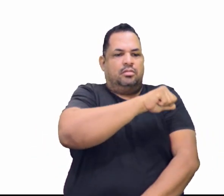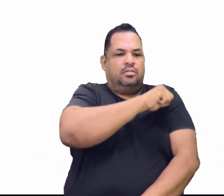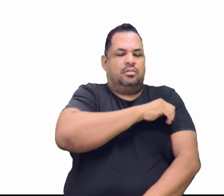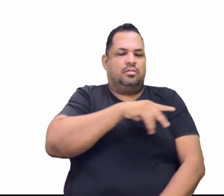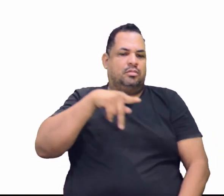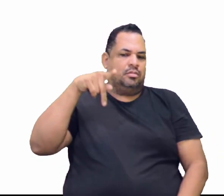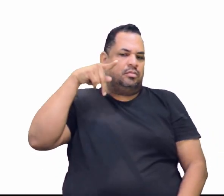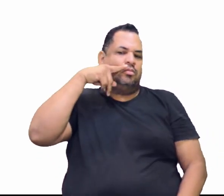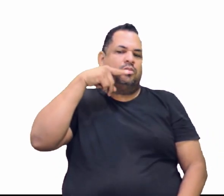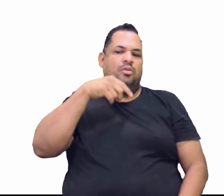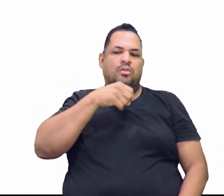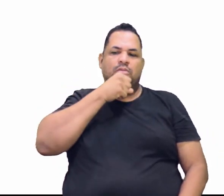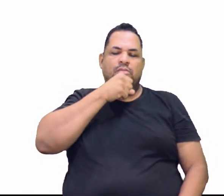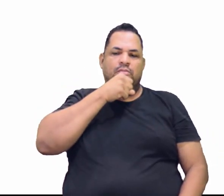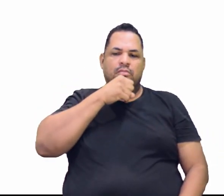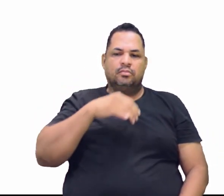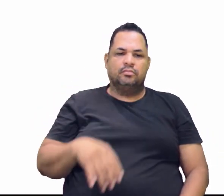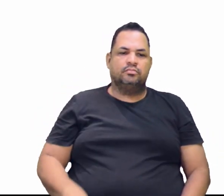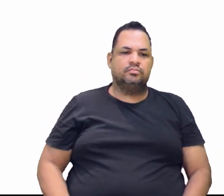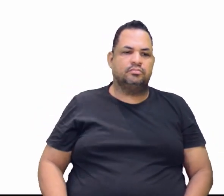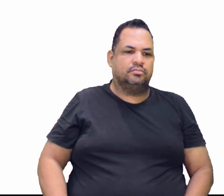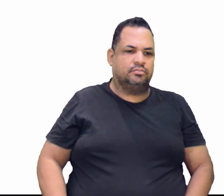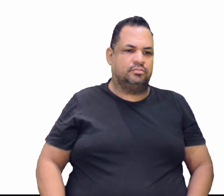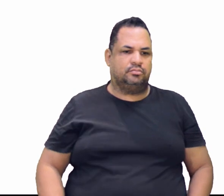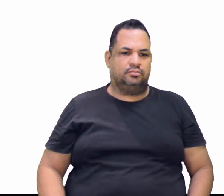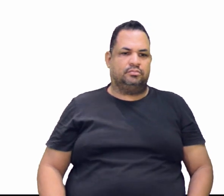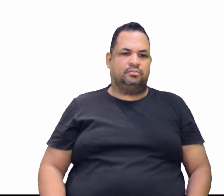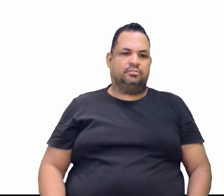Janeiro. Ou letra E. Porto Velho.